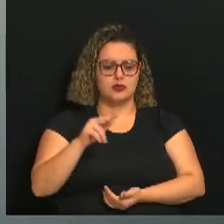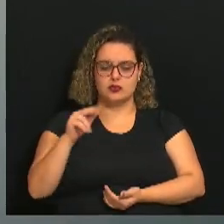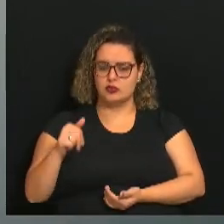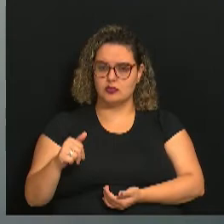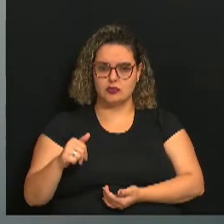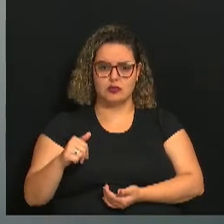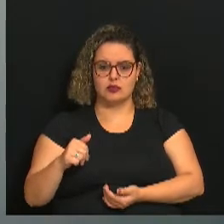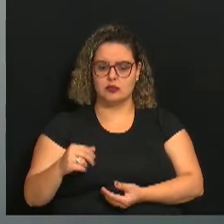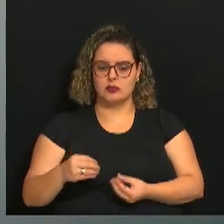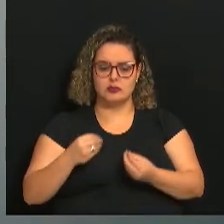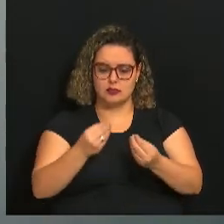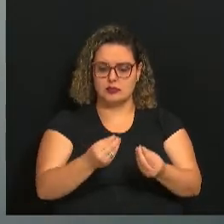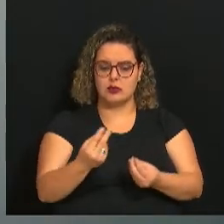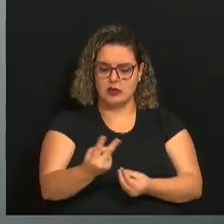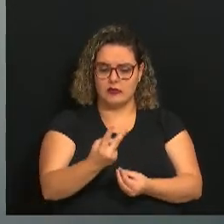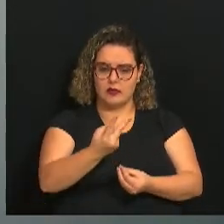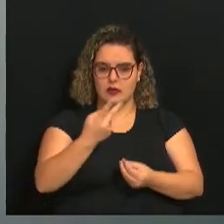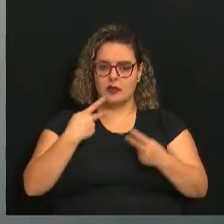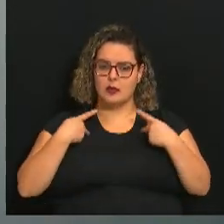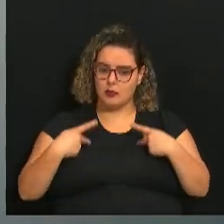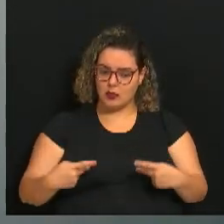esse tipo de coisa. O que a gente fez?